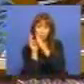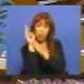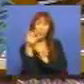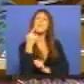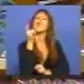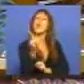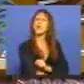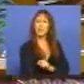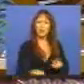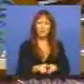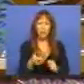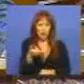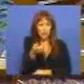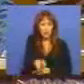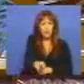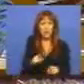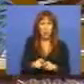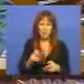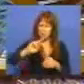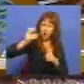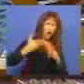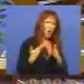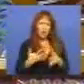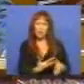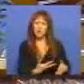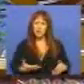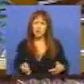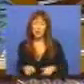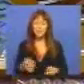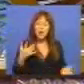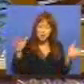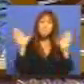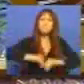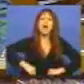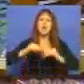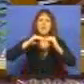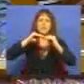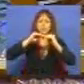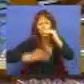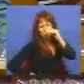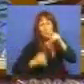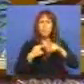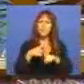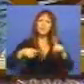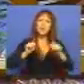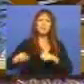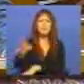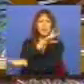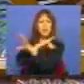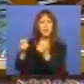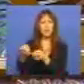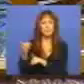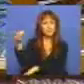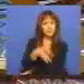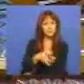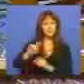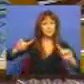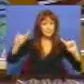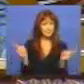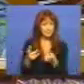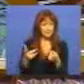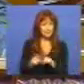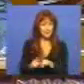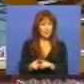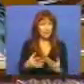novamente, uma taxa recorde de desemprego e somos mais desiguais do que a média europeia. Resumindo,